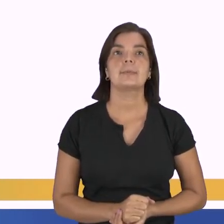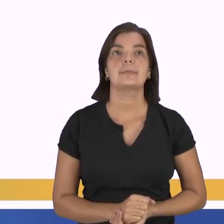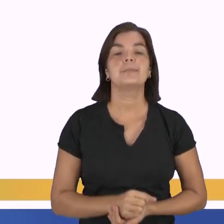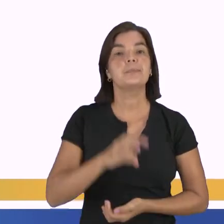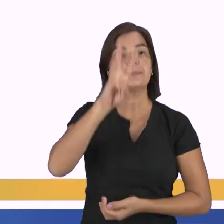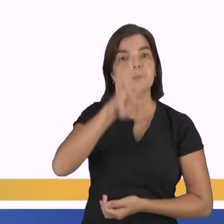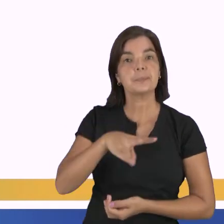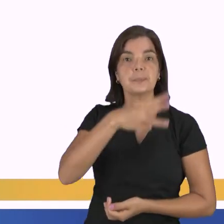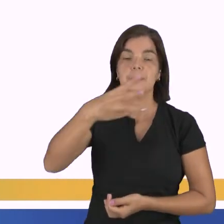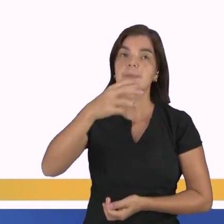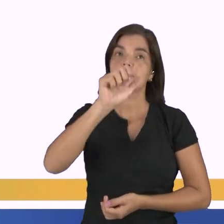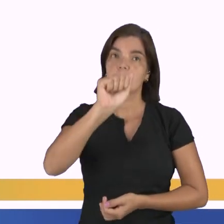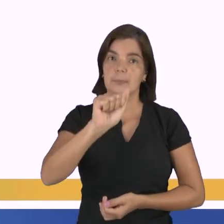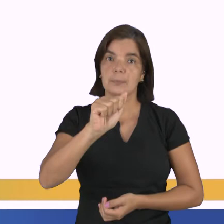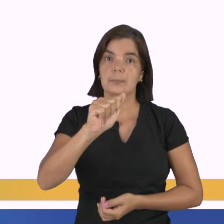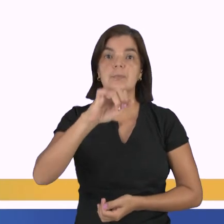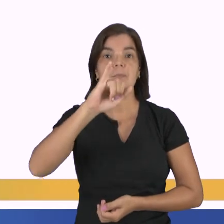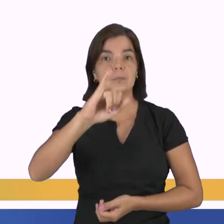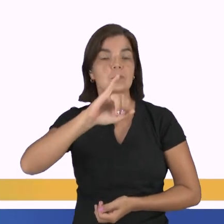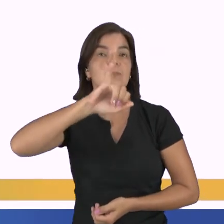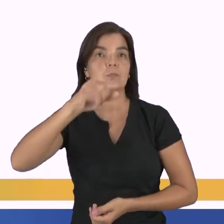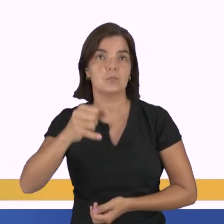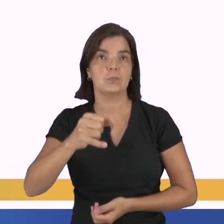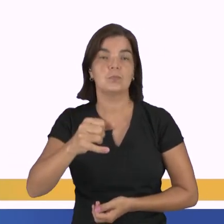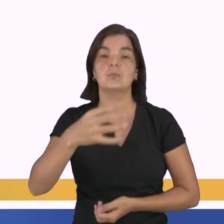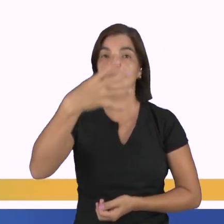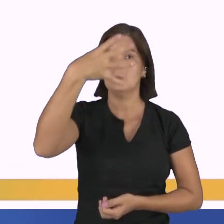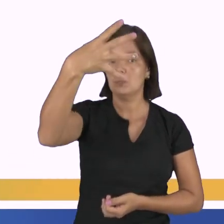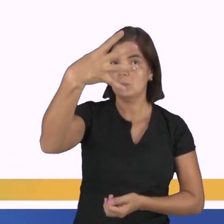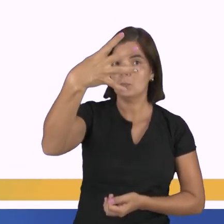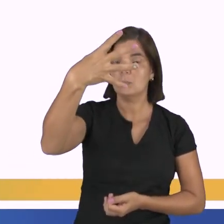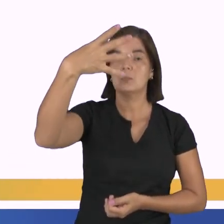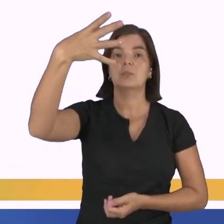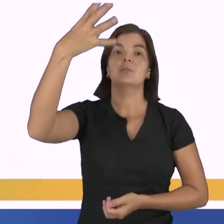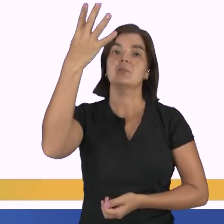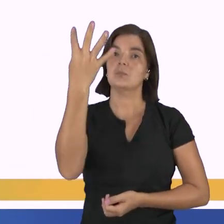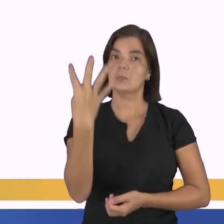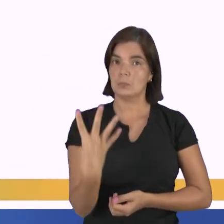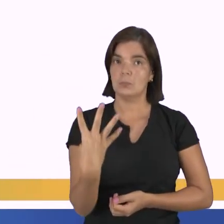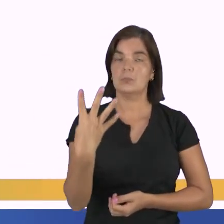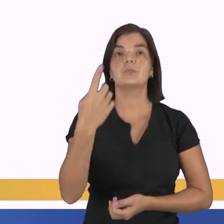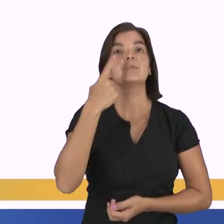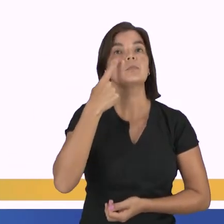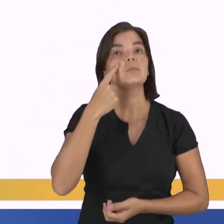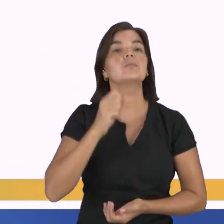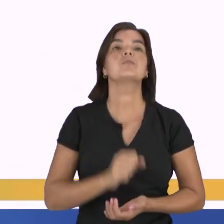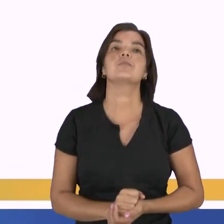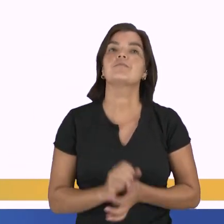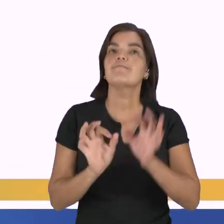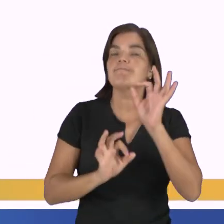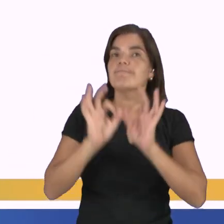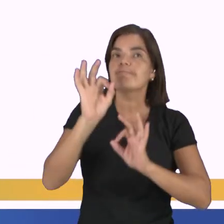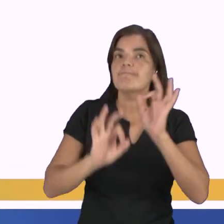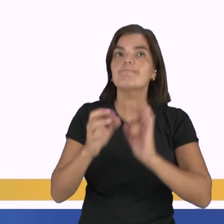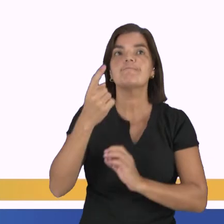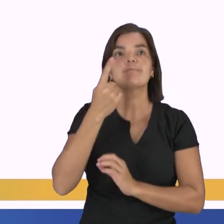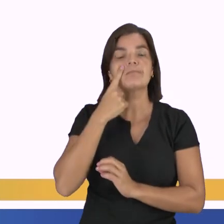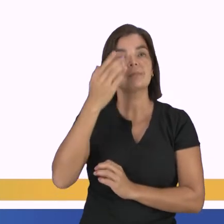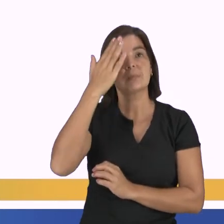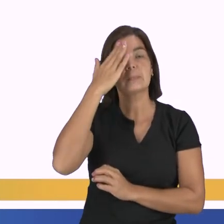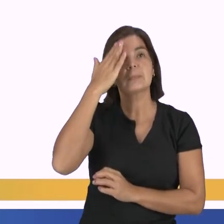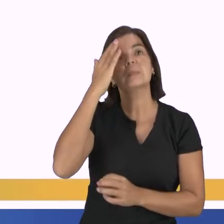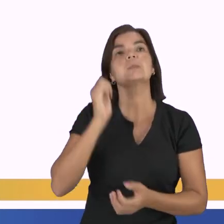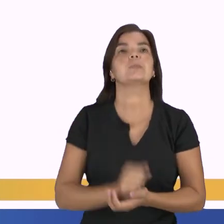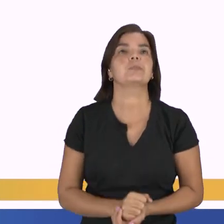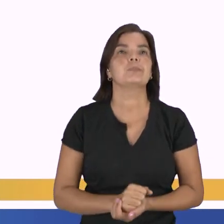a matrizar aí j4 por quatro associada a tabela possui a seguinte lei de formação tá que é o que a gente tem que